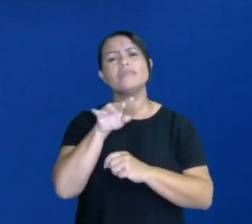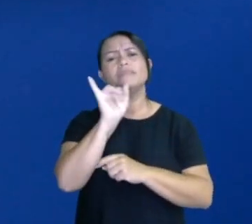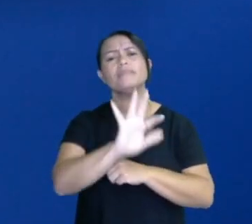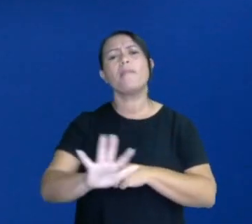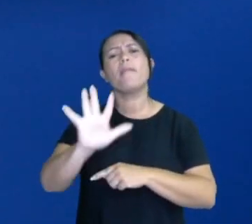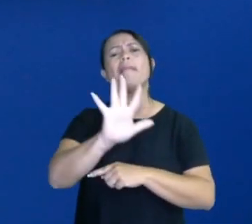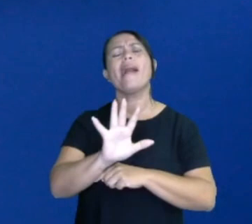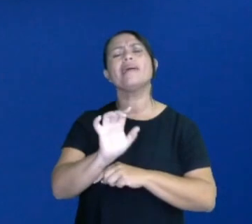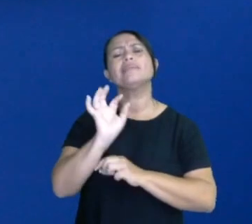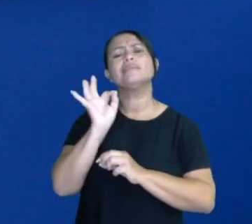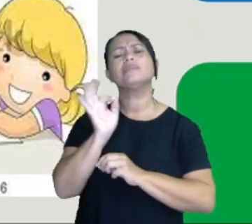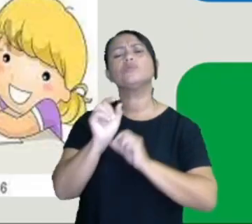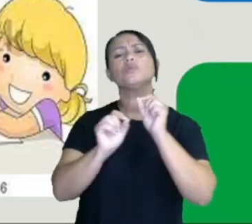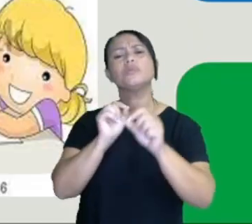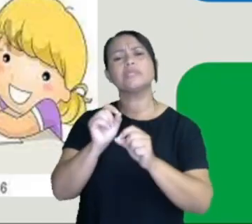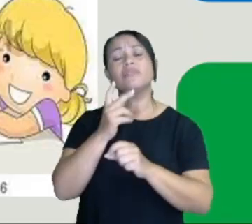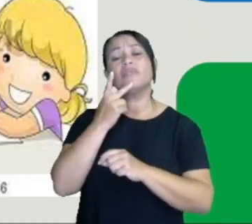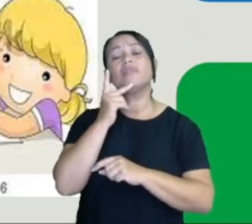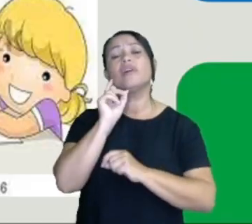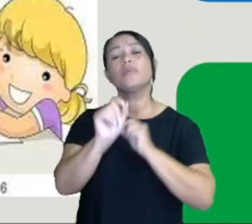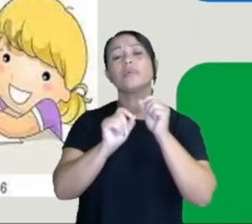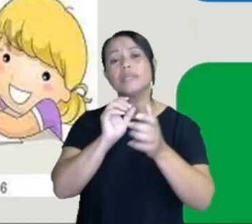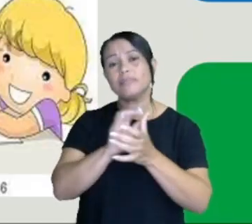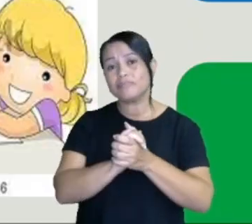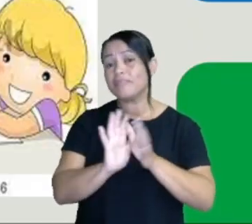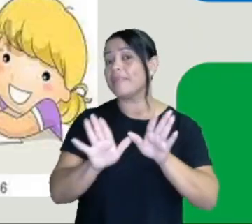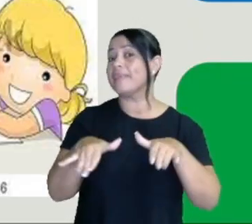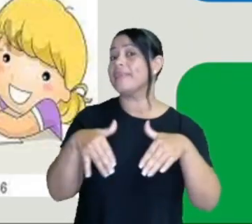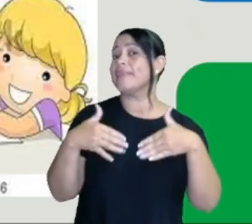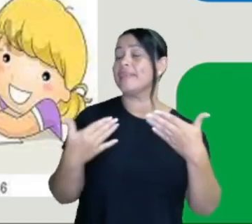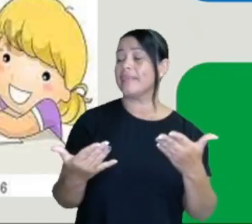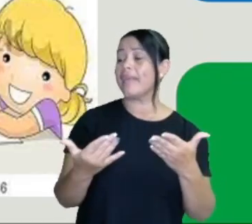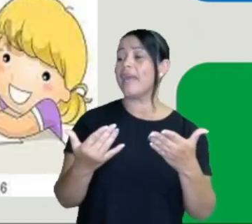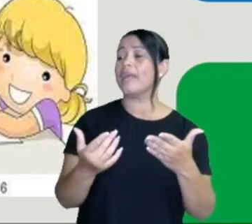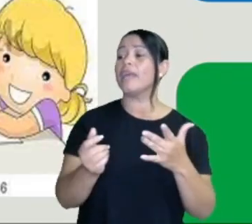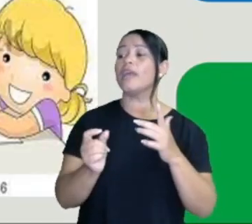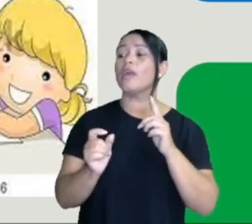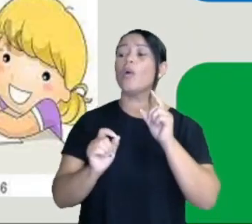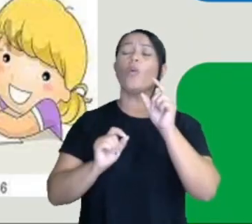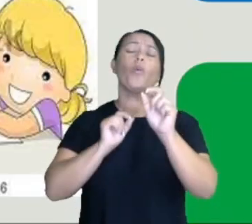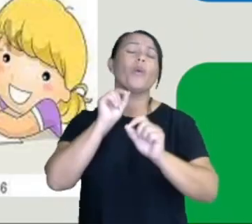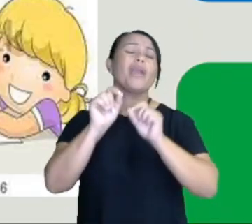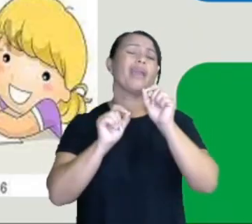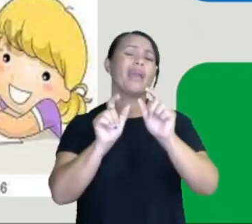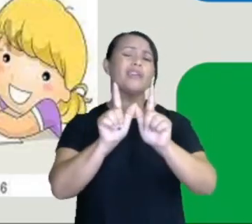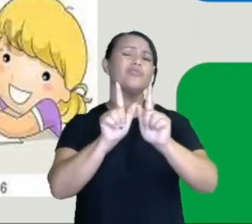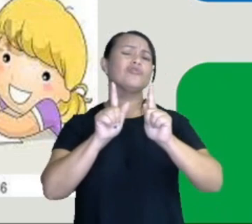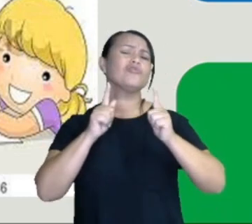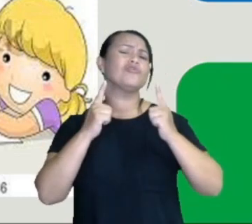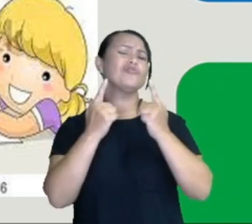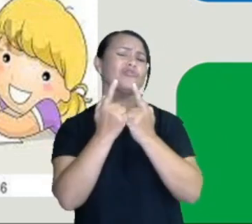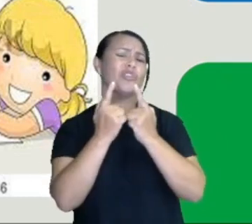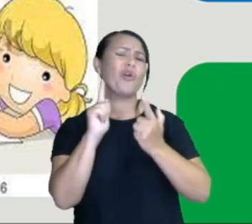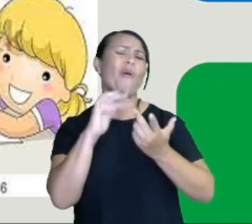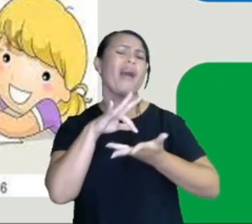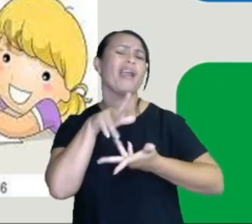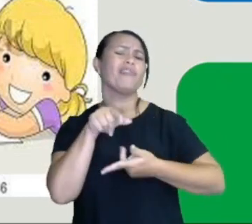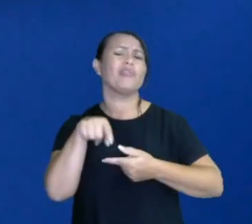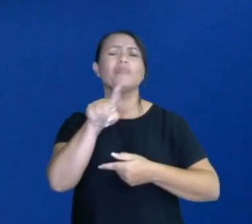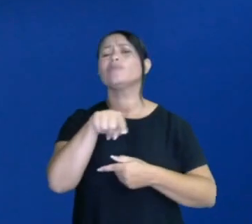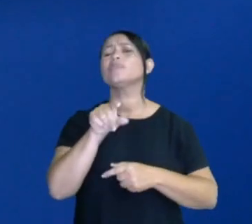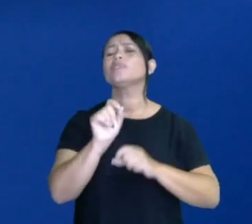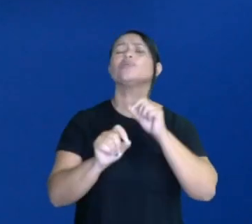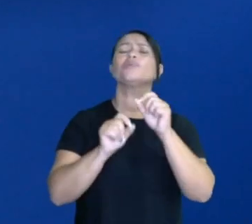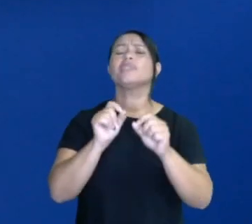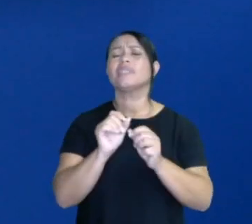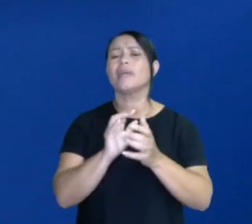imagens, ó, certo? E ele diz assim, e aí? O que é geografia? E aí para vocês,